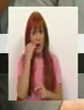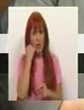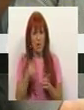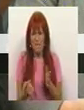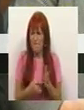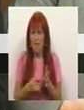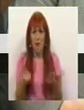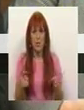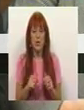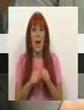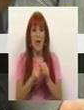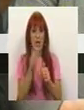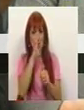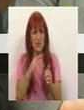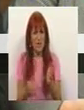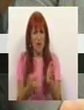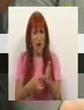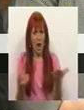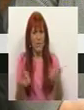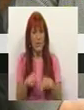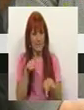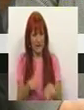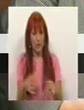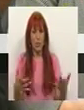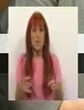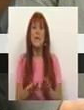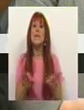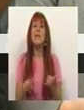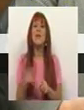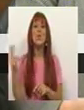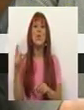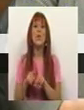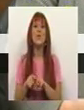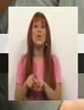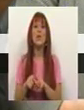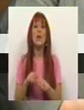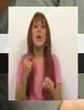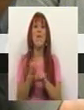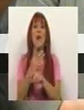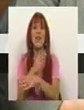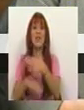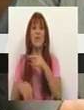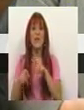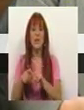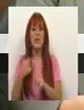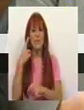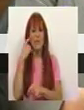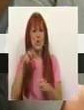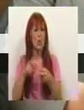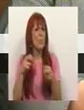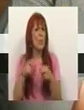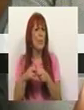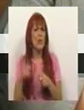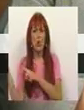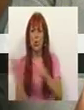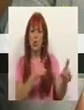agravada falta de assistentes operacionais nas mesmas, assim como nas unidades de multideficiência. Verificamos problemas